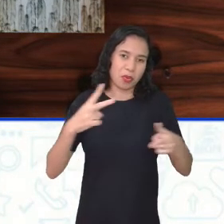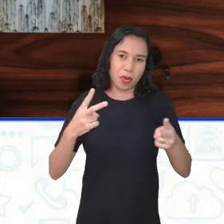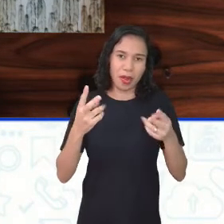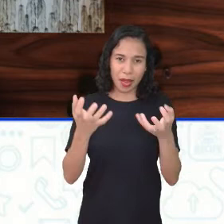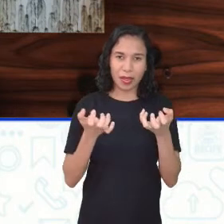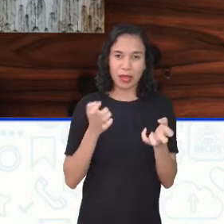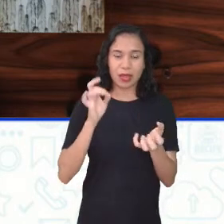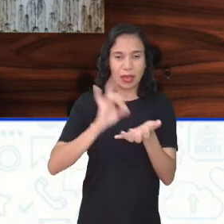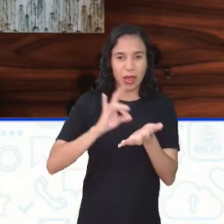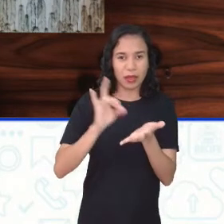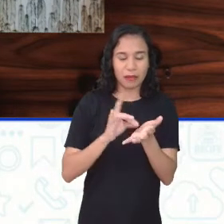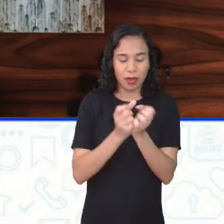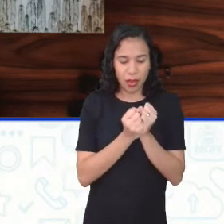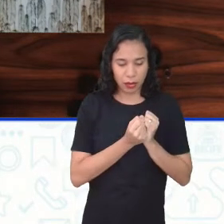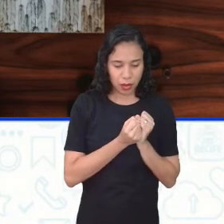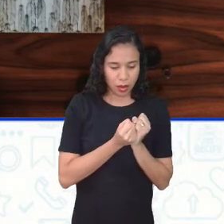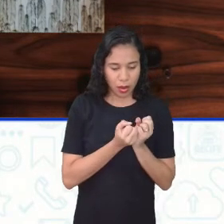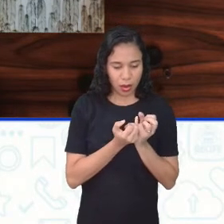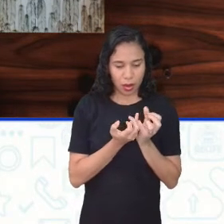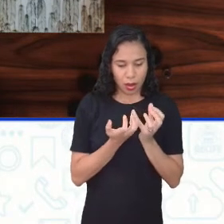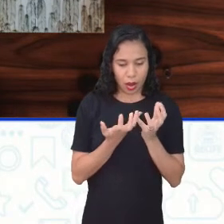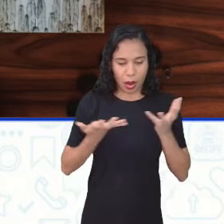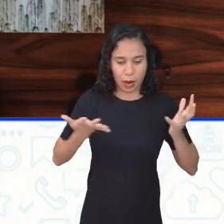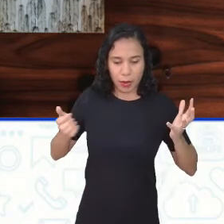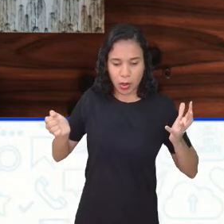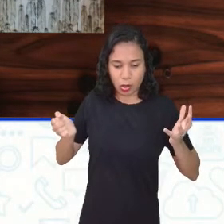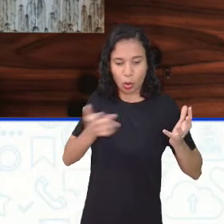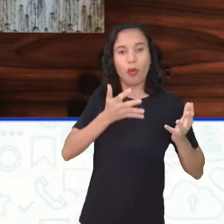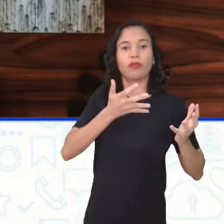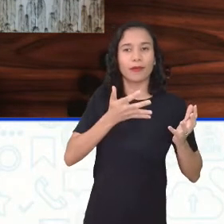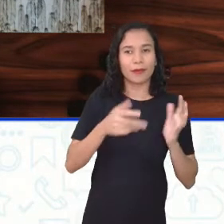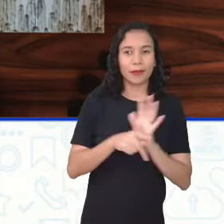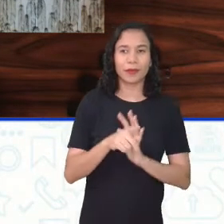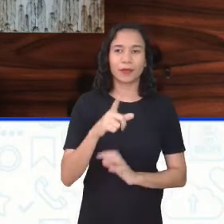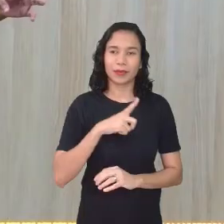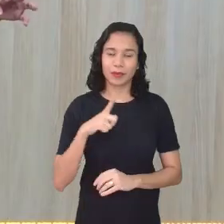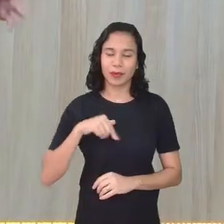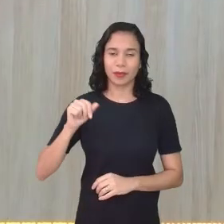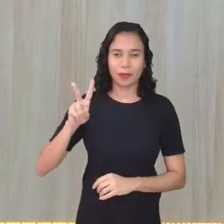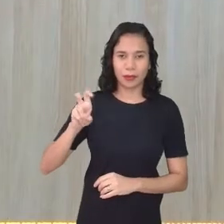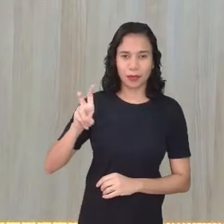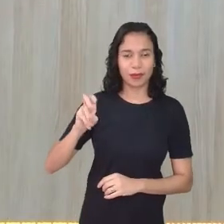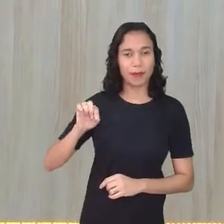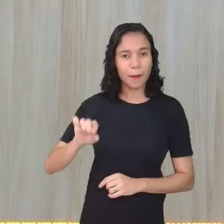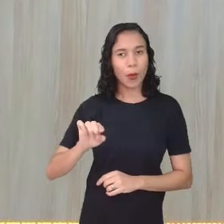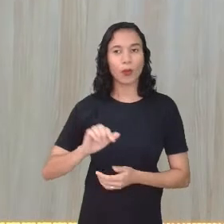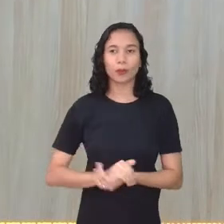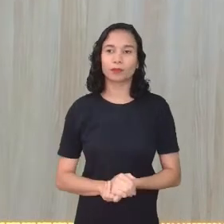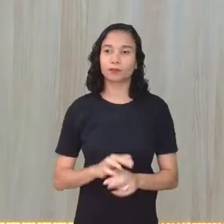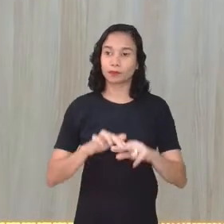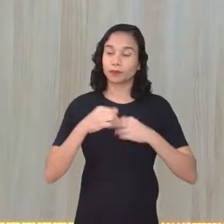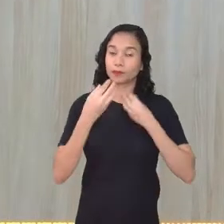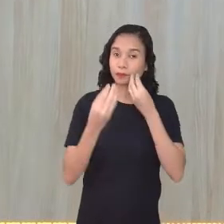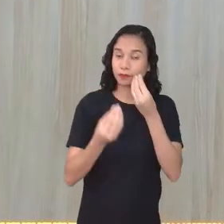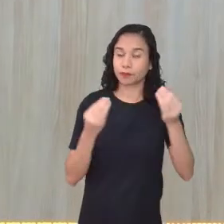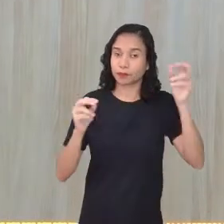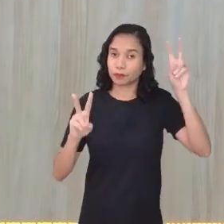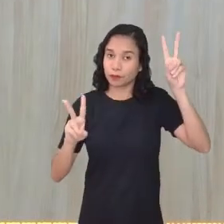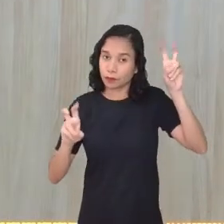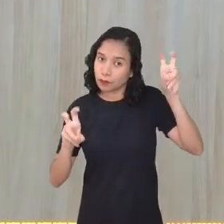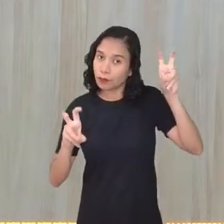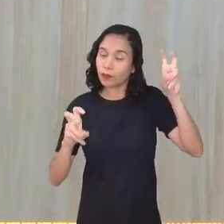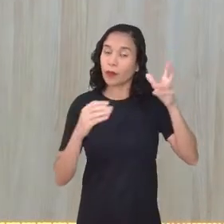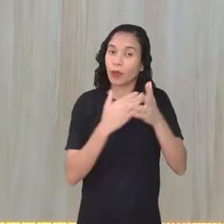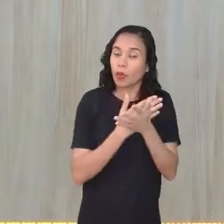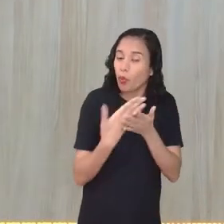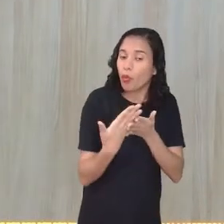está querendo desabrochar de um modo ou de outro. Fecha aspas. Então, aqui, a aspas